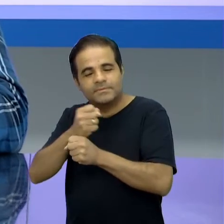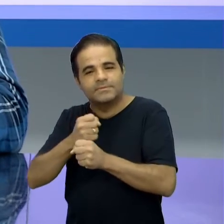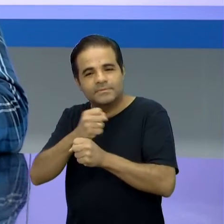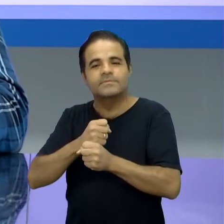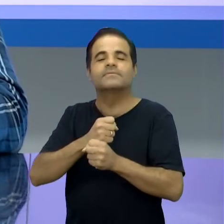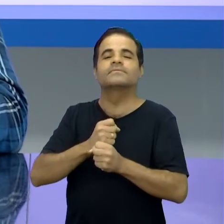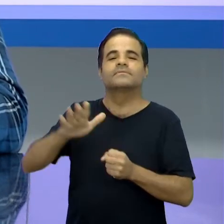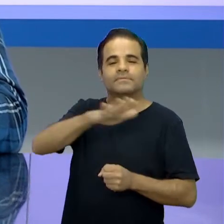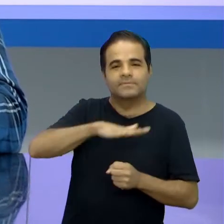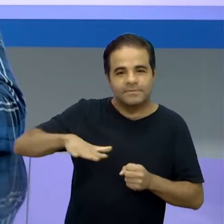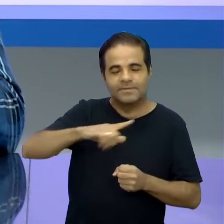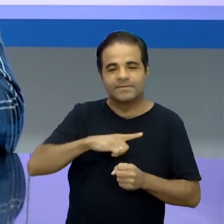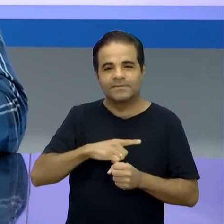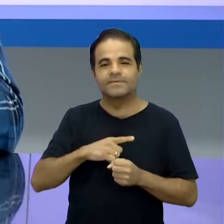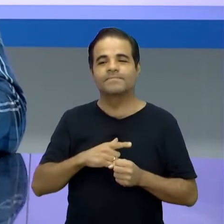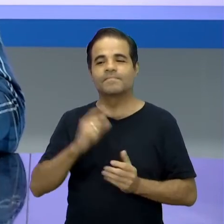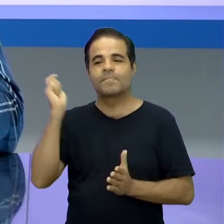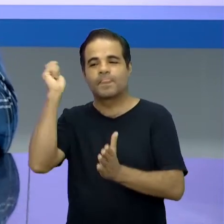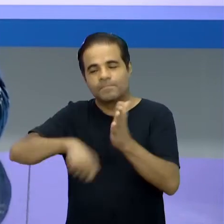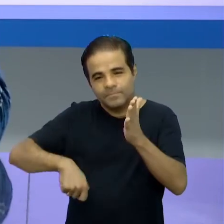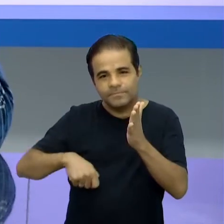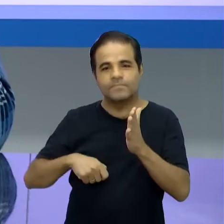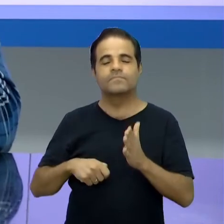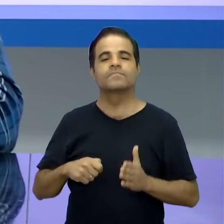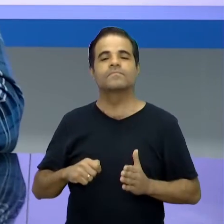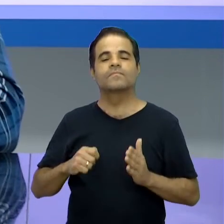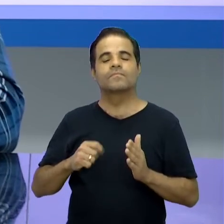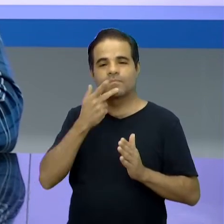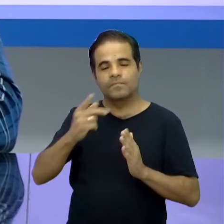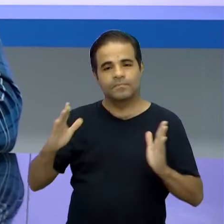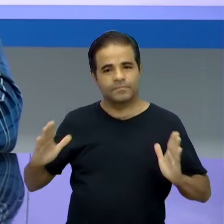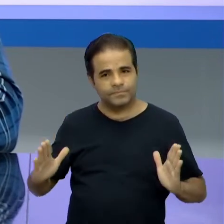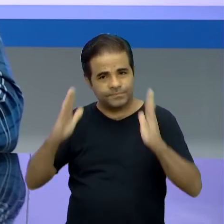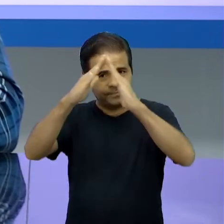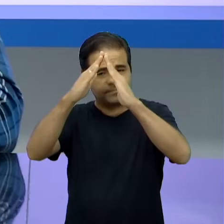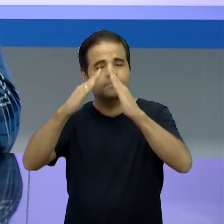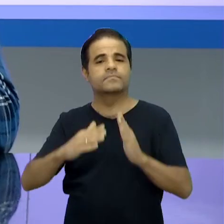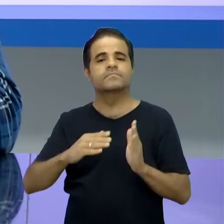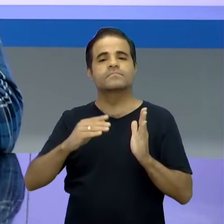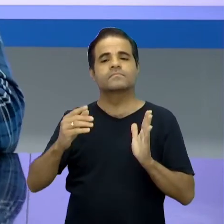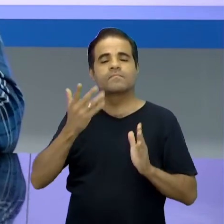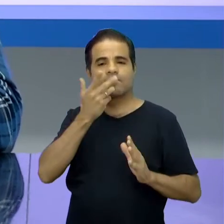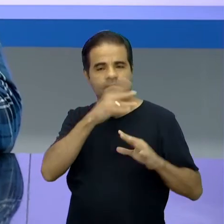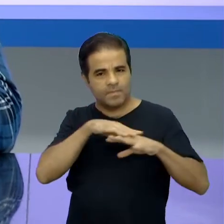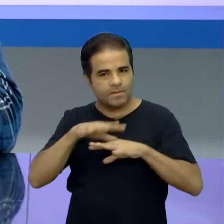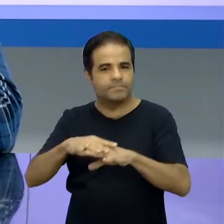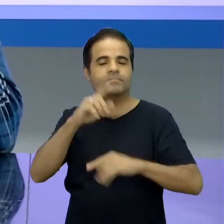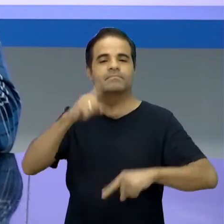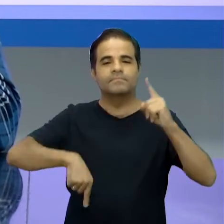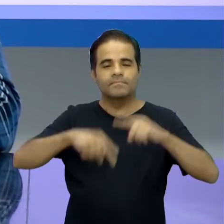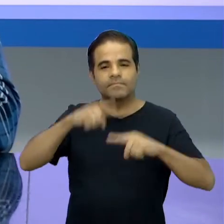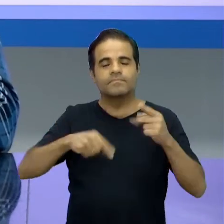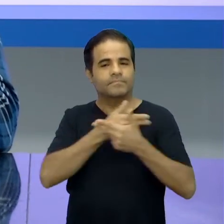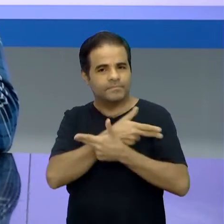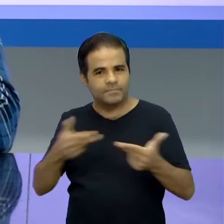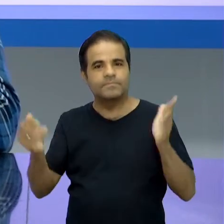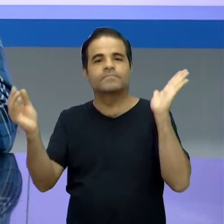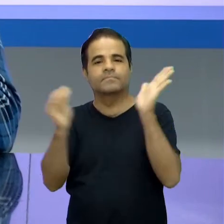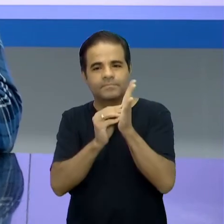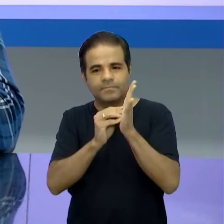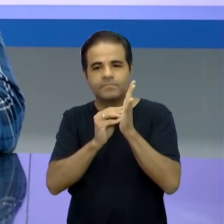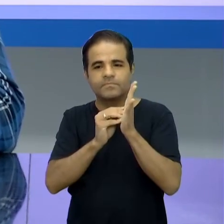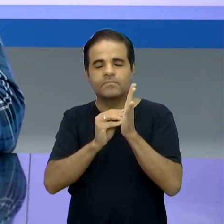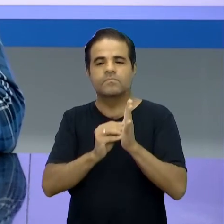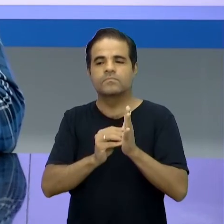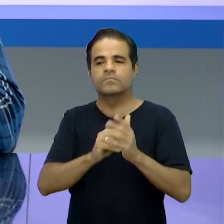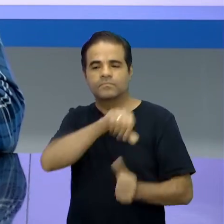quando nós temos o registro, né, o tombamento de um patrimônio material, né, ou imaterial, a gente não pode